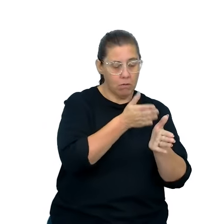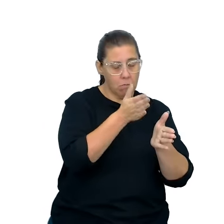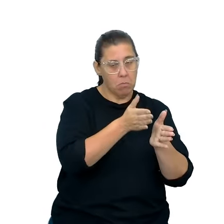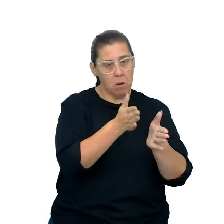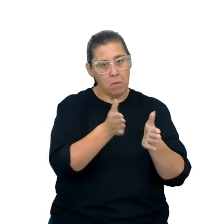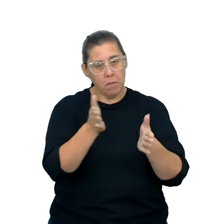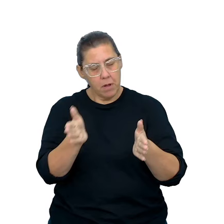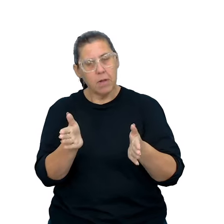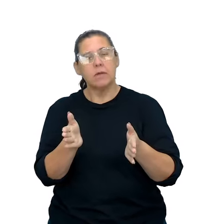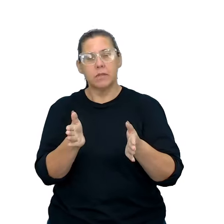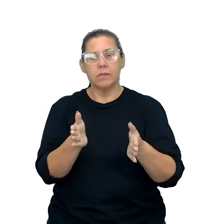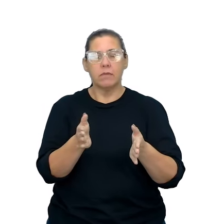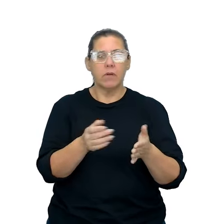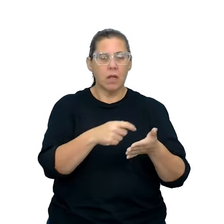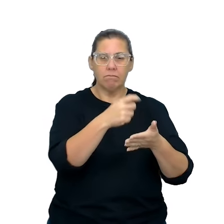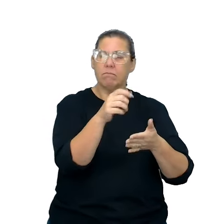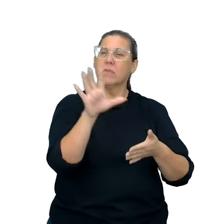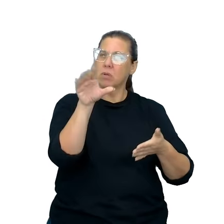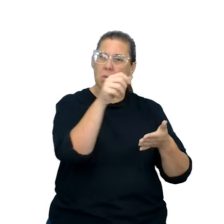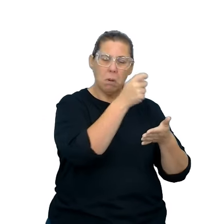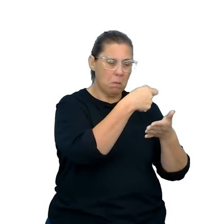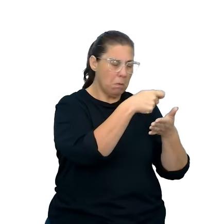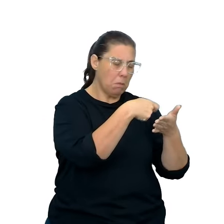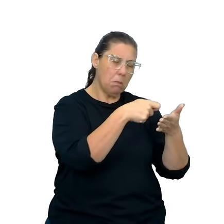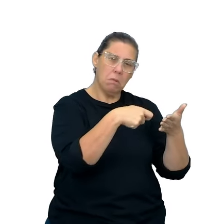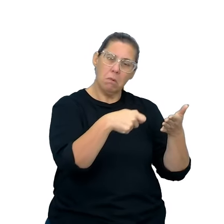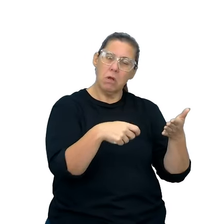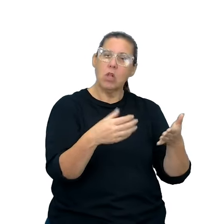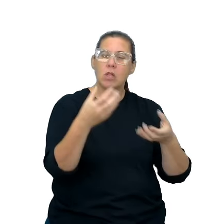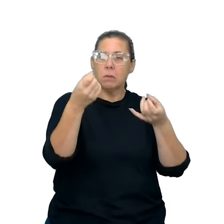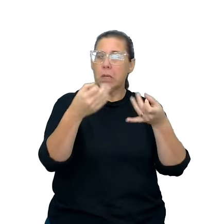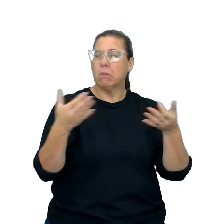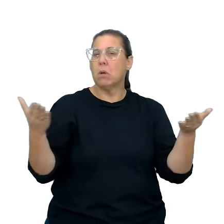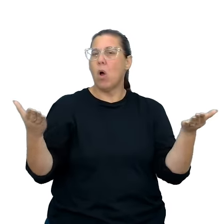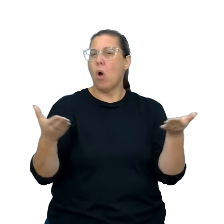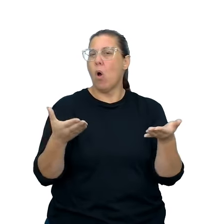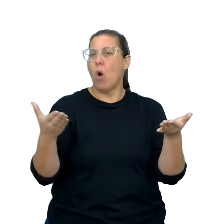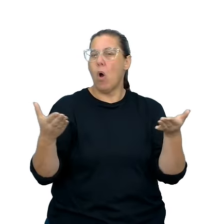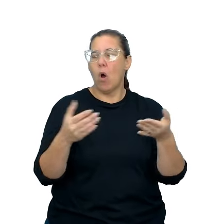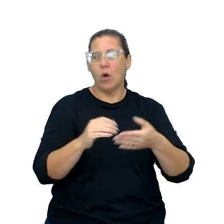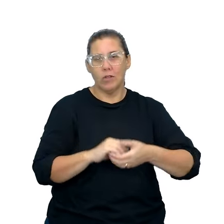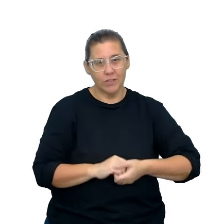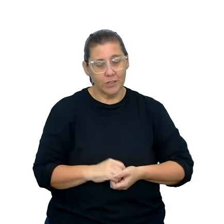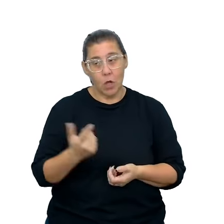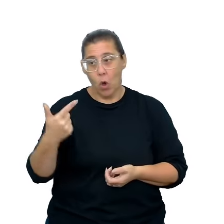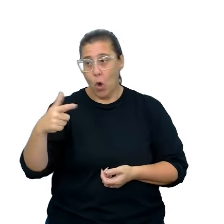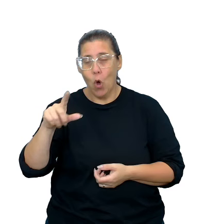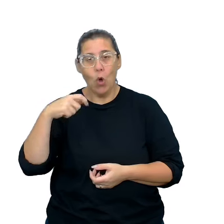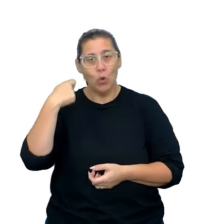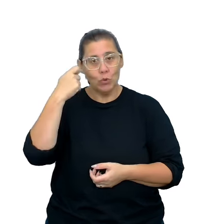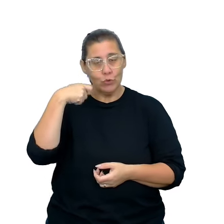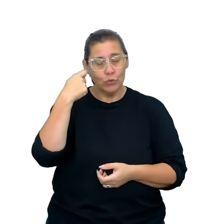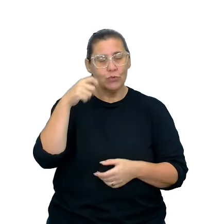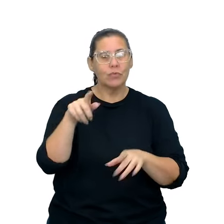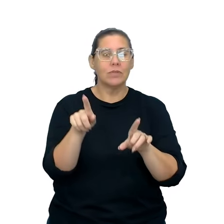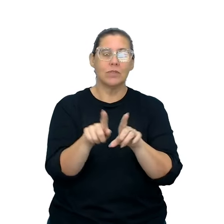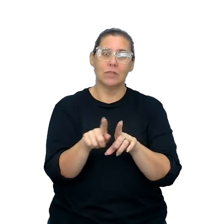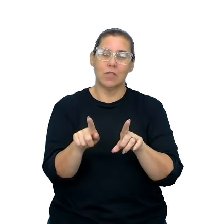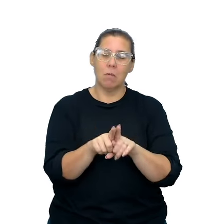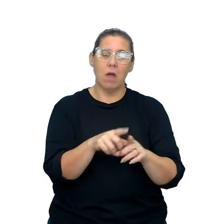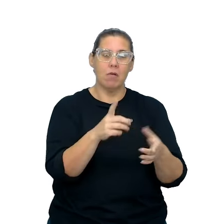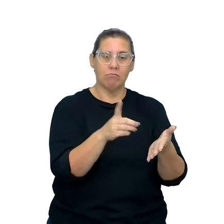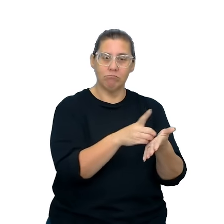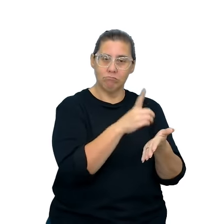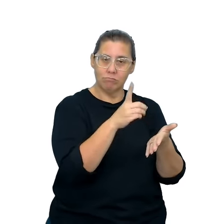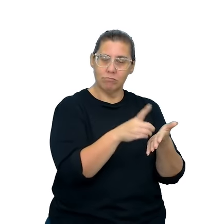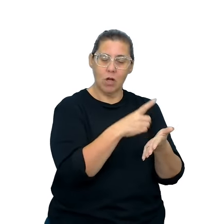séries, façam as anotações daqui faladas hoje, ou nos outros vídeos, e em seus diários de